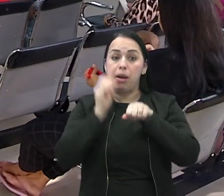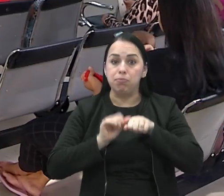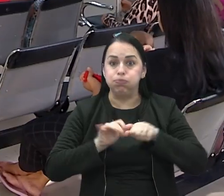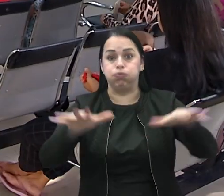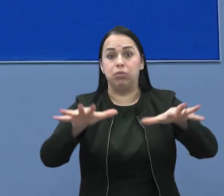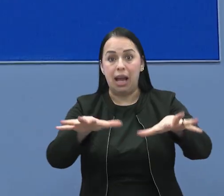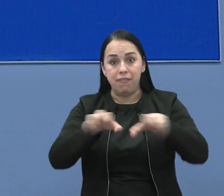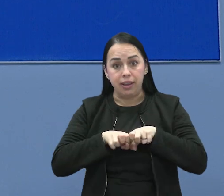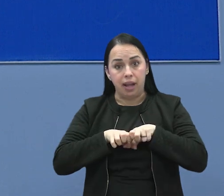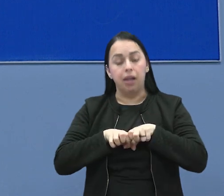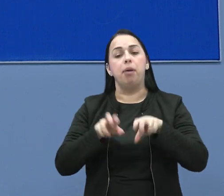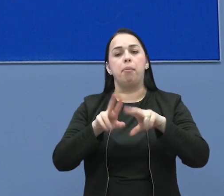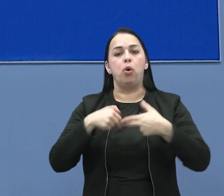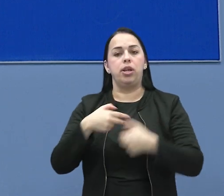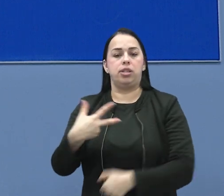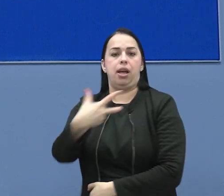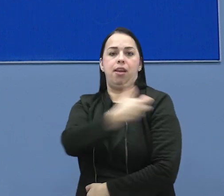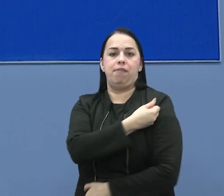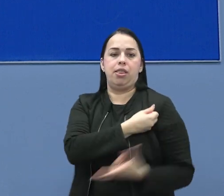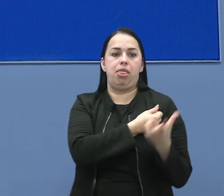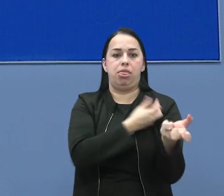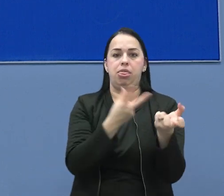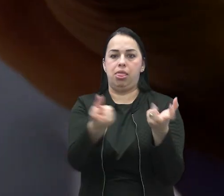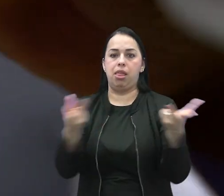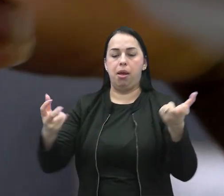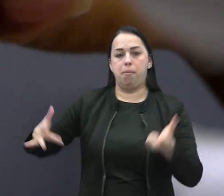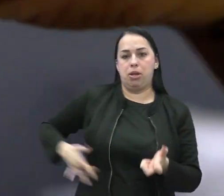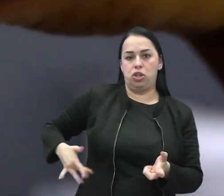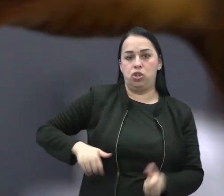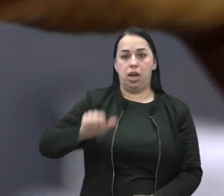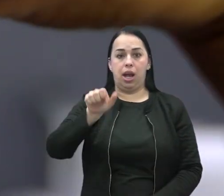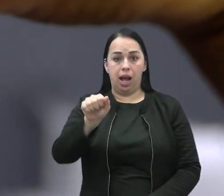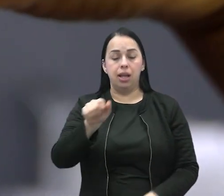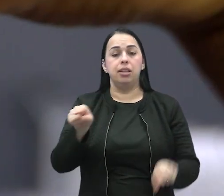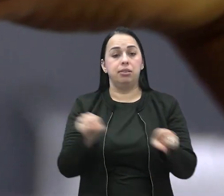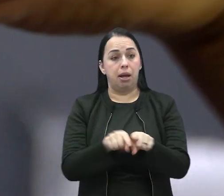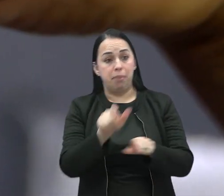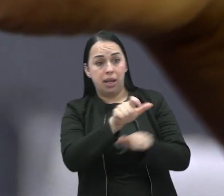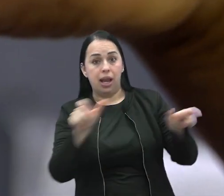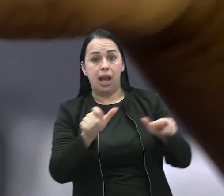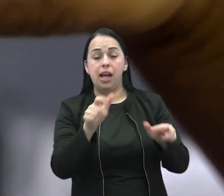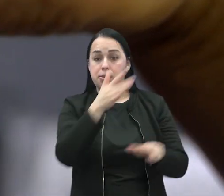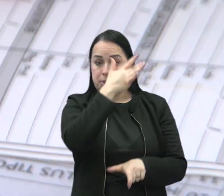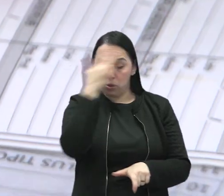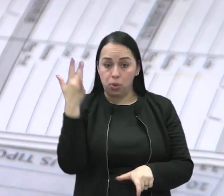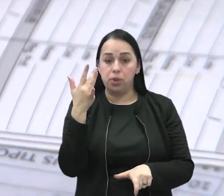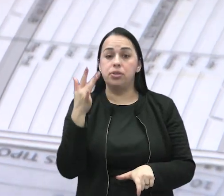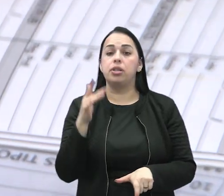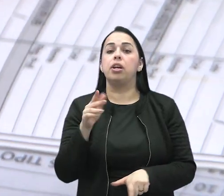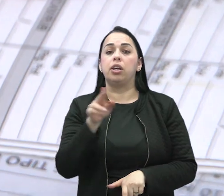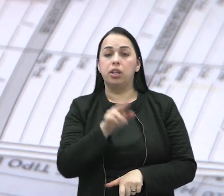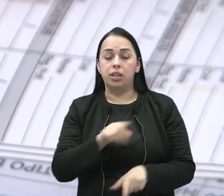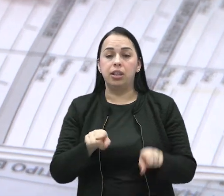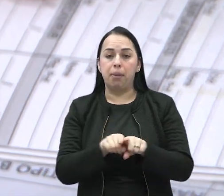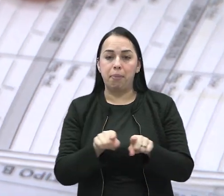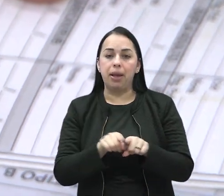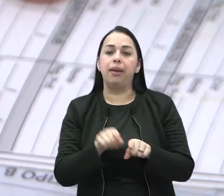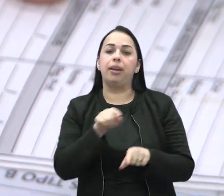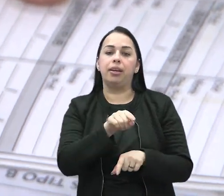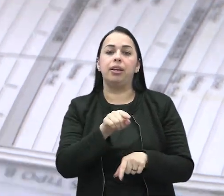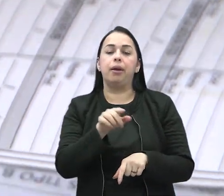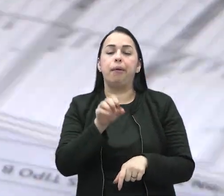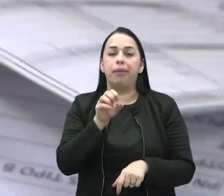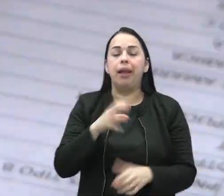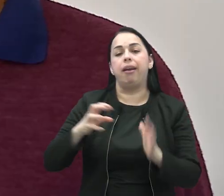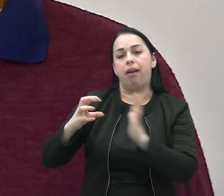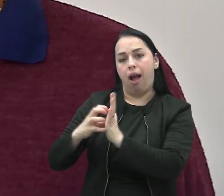número de casos, o governo ampliou a vacinação contra a hepatite A, agora também disponível para usuários da PrEP, profilaxia pré-exposição